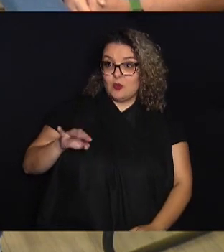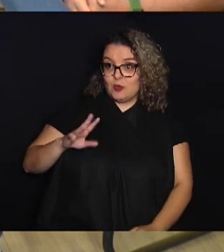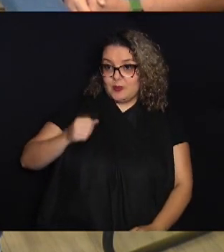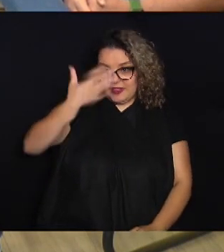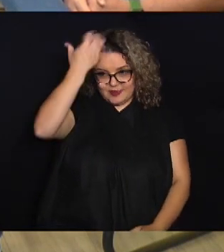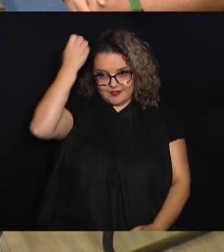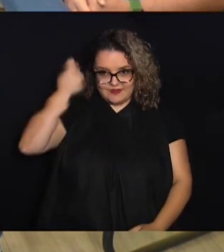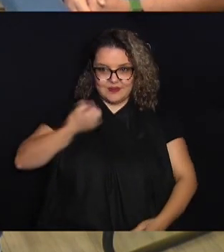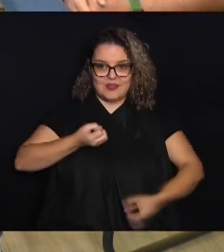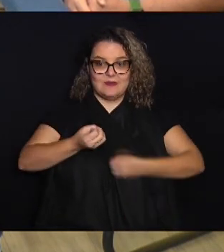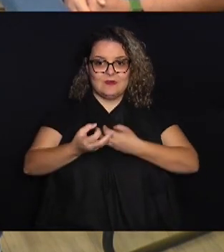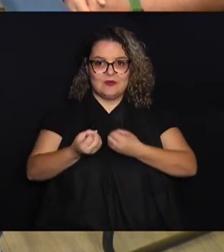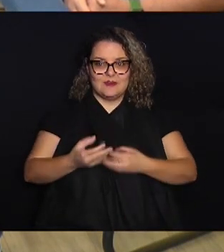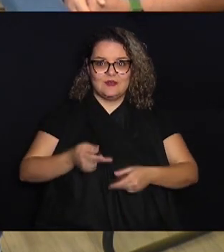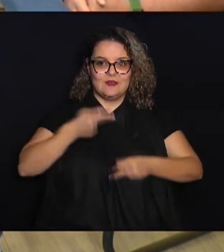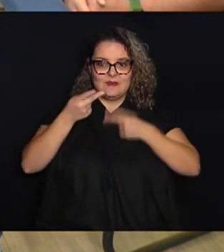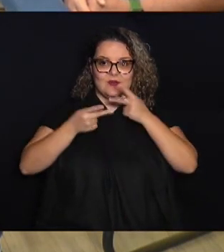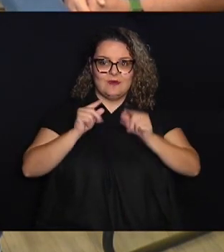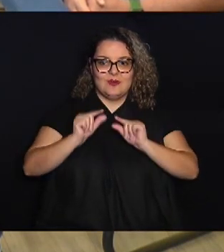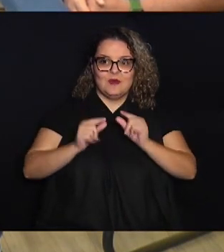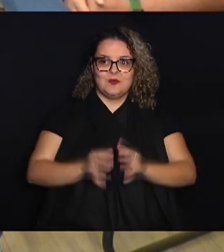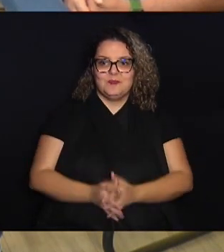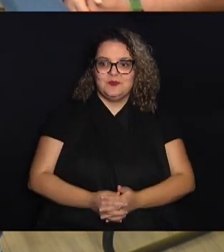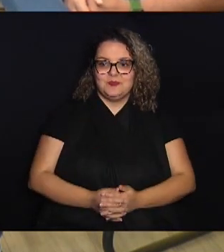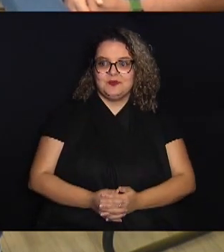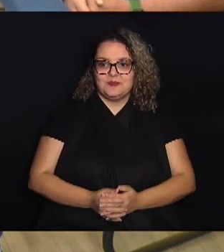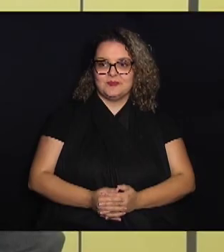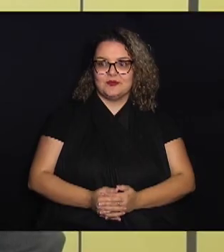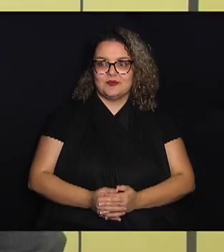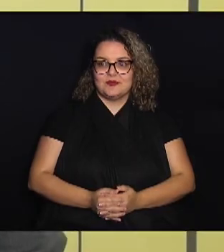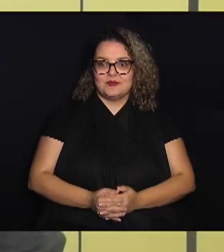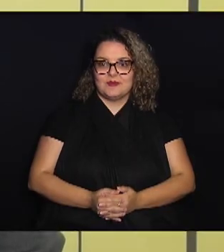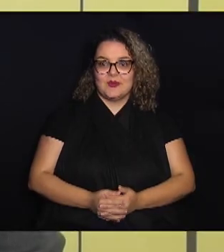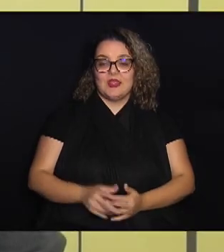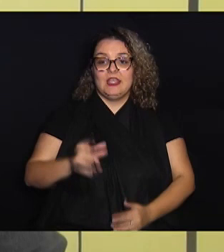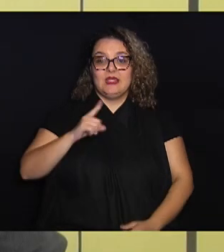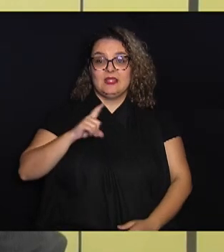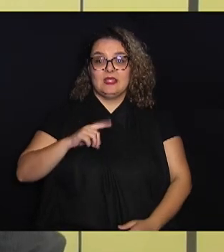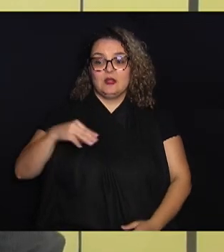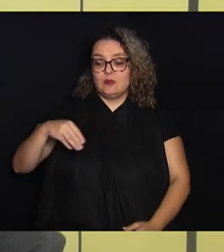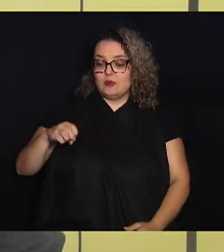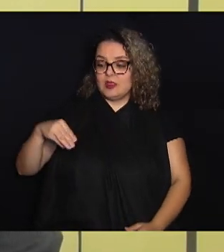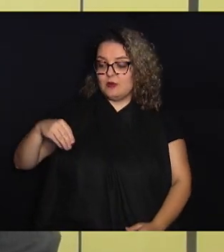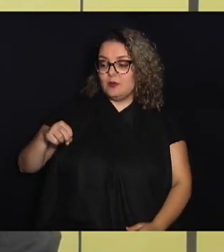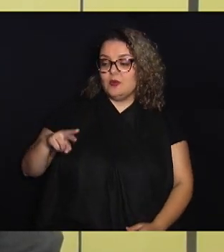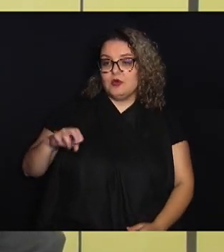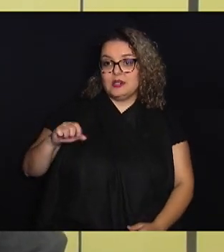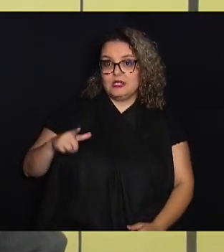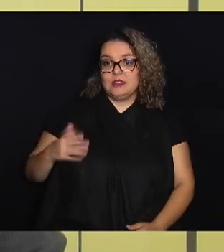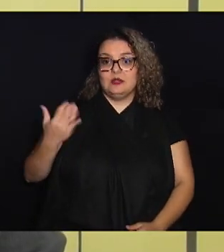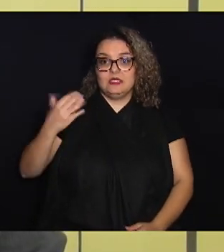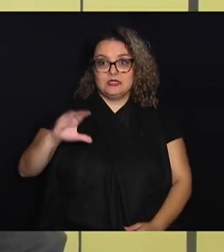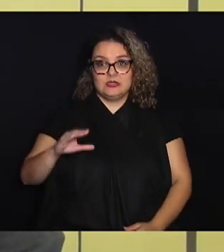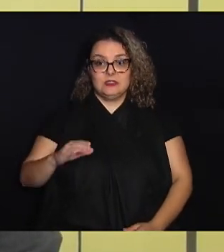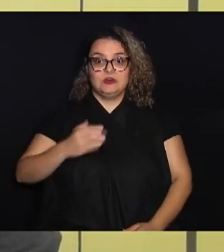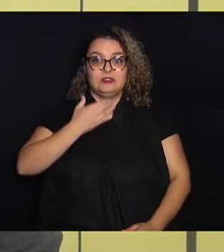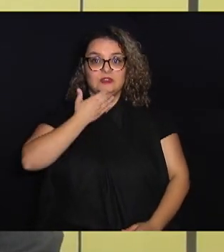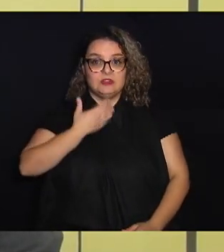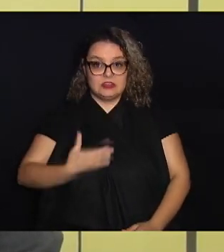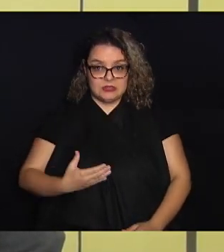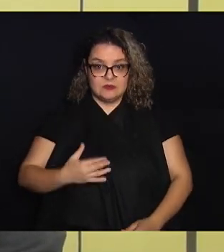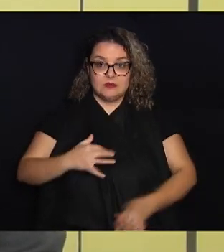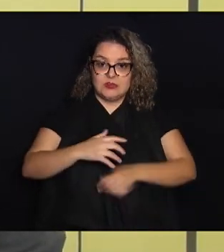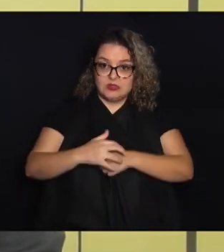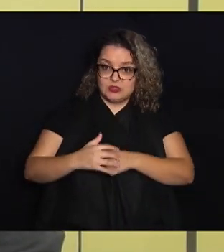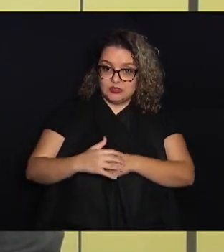trazer informações. Já adianta um pouquinho para o pessoal aí. A gente tem ali o memorial, foi lançado em dezembro, o Memorial Digital da